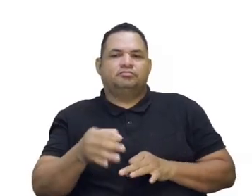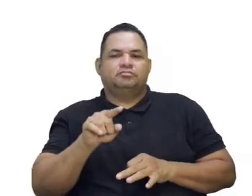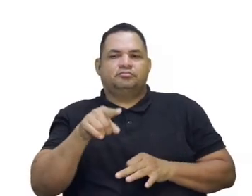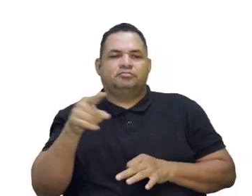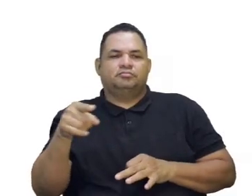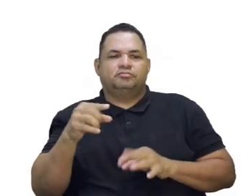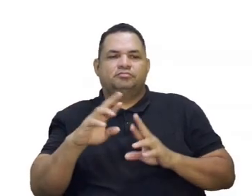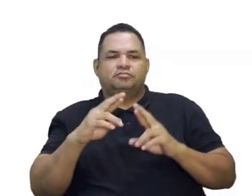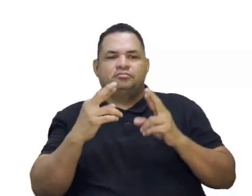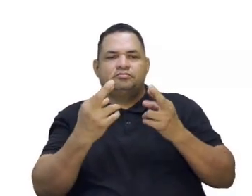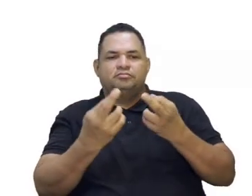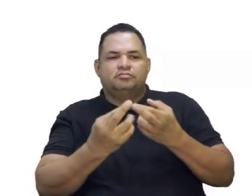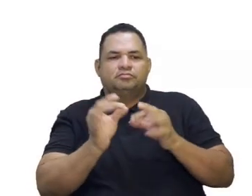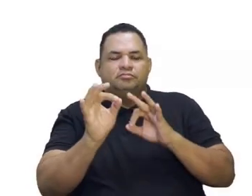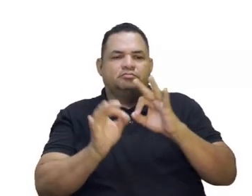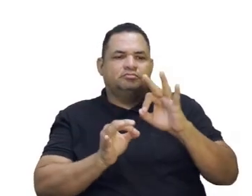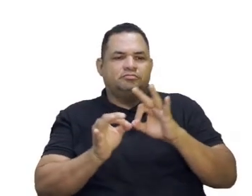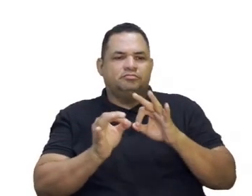respectivamente reunidas